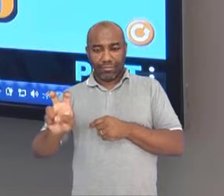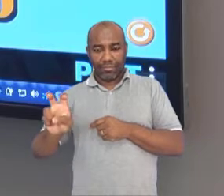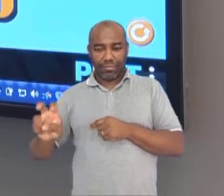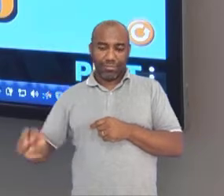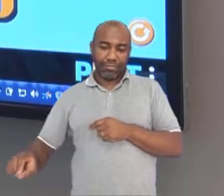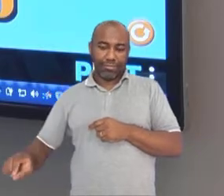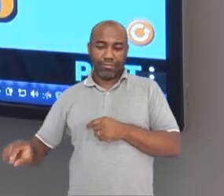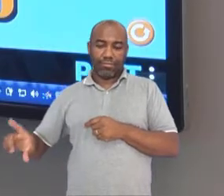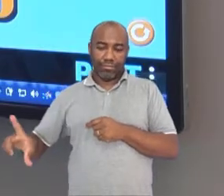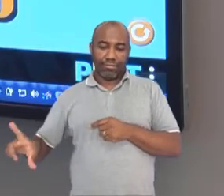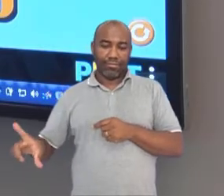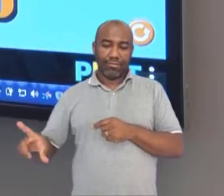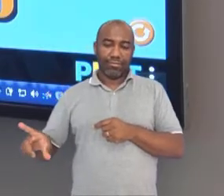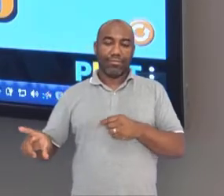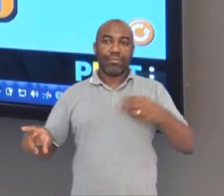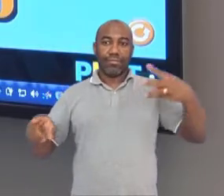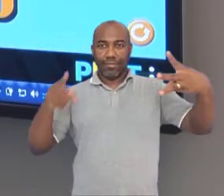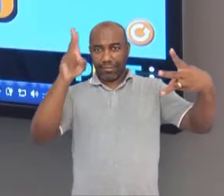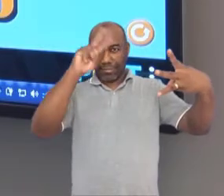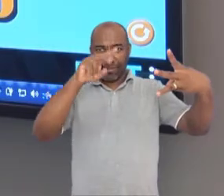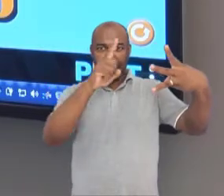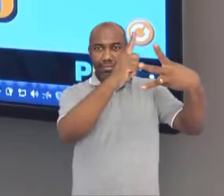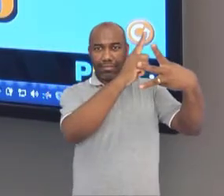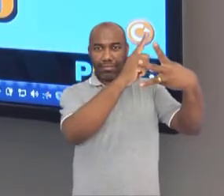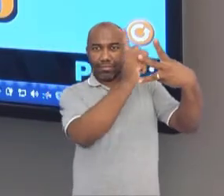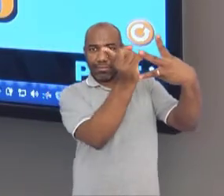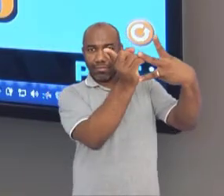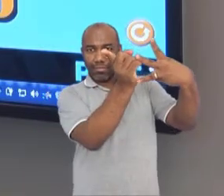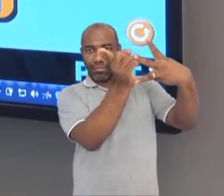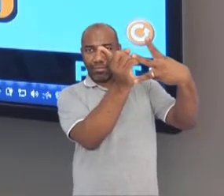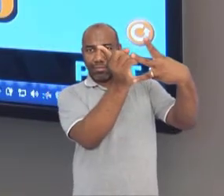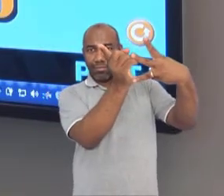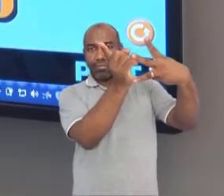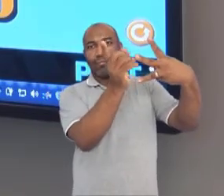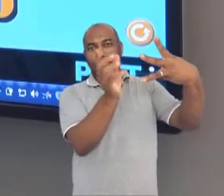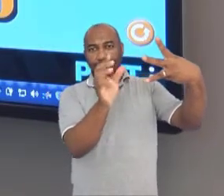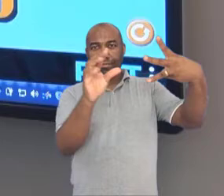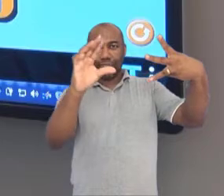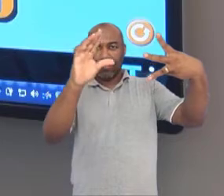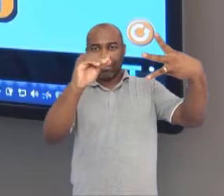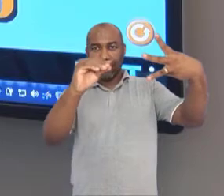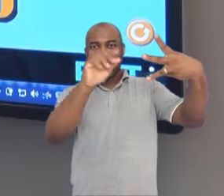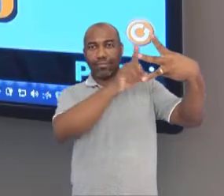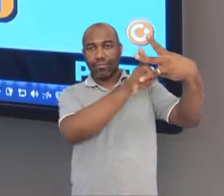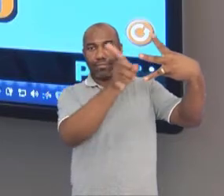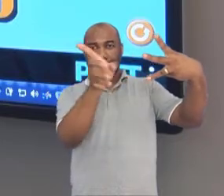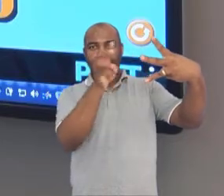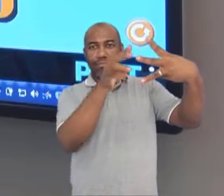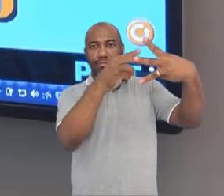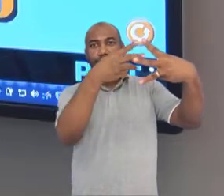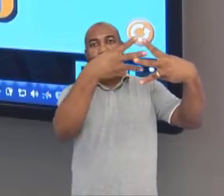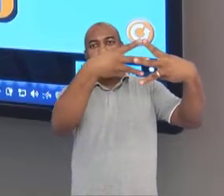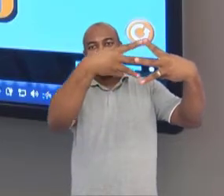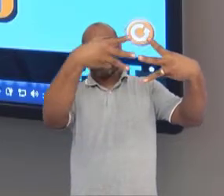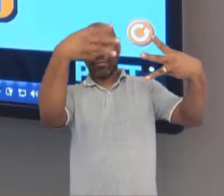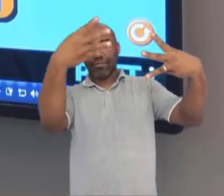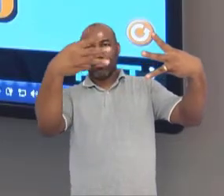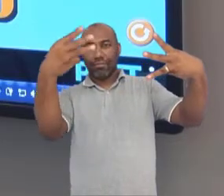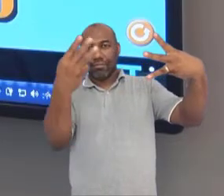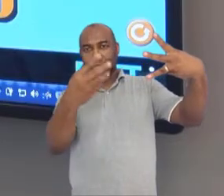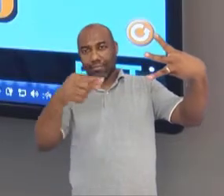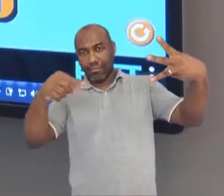Antes era 3. Diminuiu a resistência equivalente. A intensidade de corrente elétrica